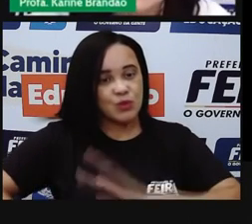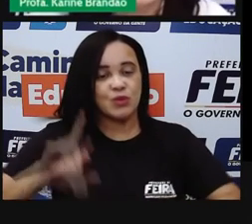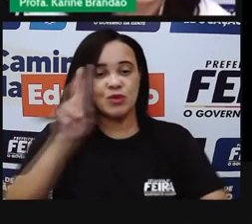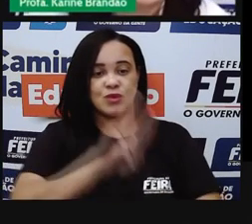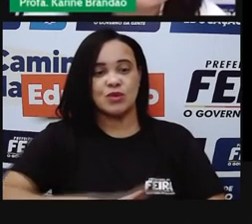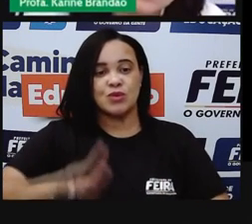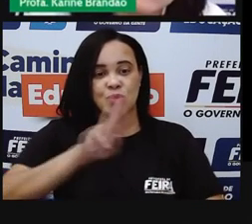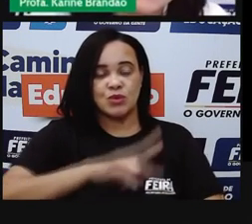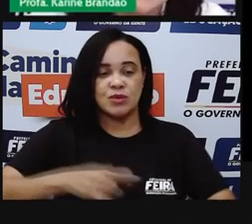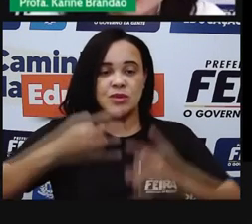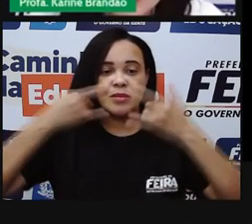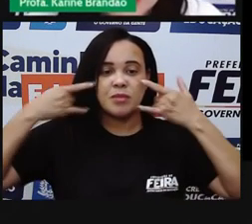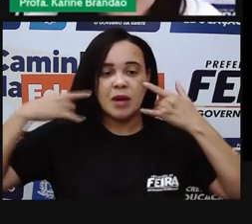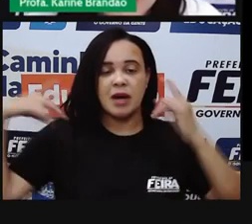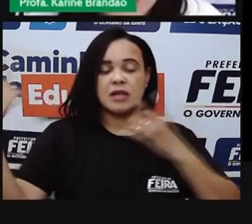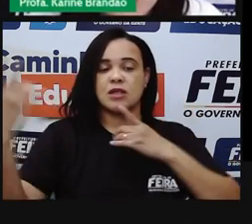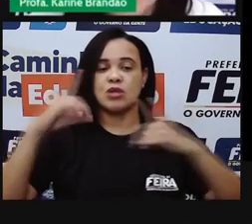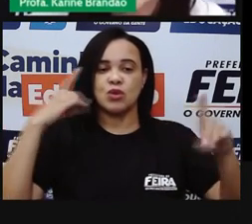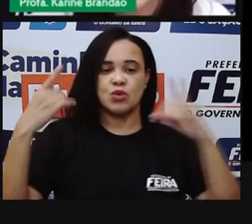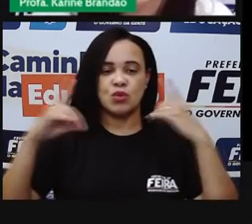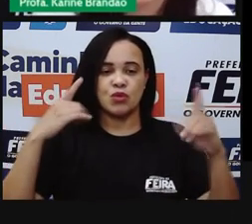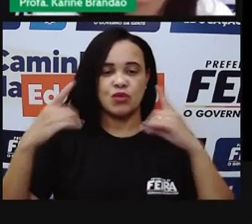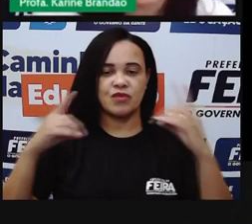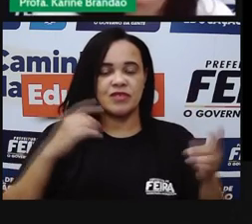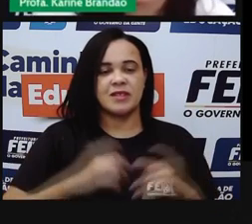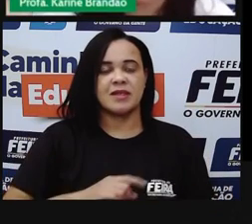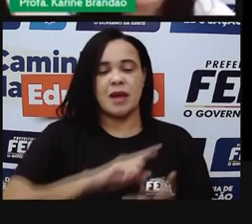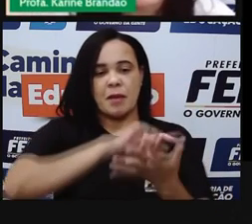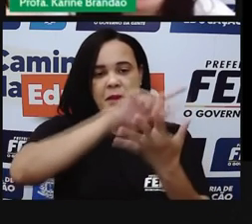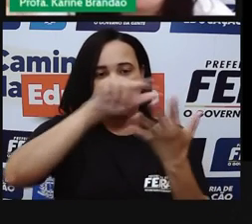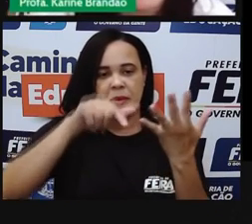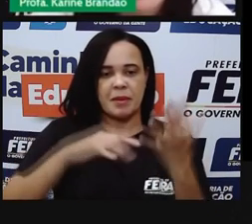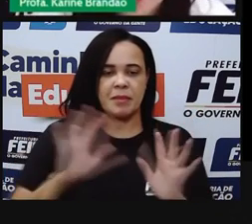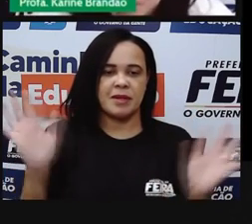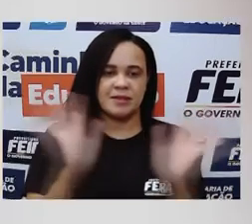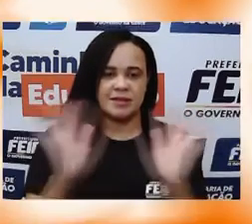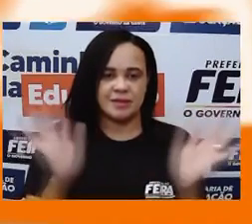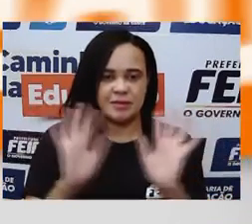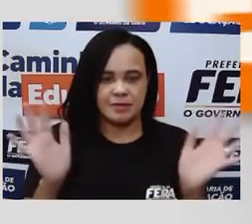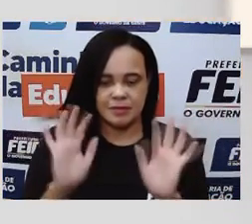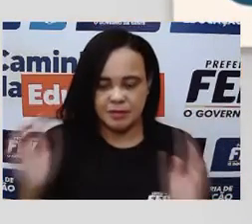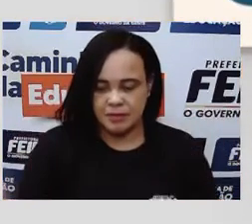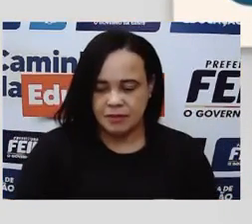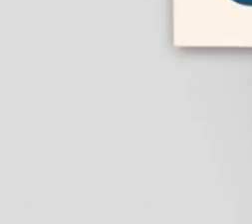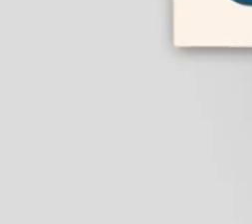use máscara. Qualquer dúvida, entre em contato comigo pelas redes sociais. Tchauzinho!